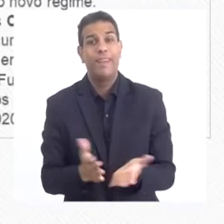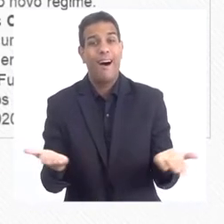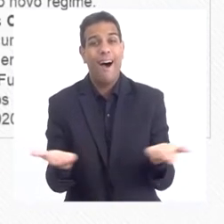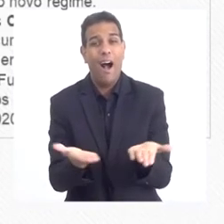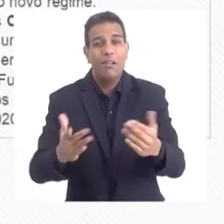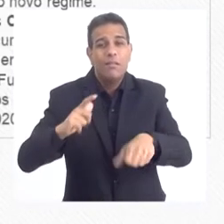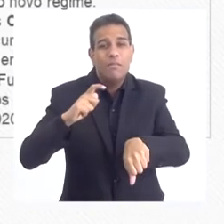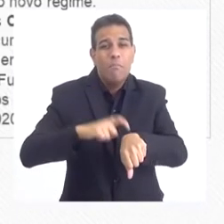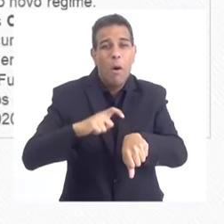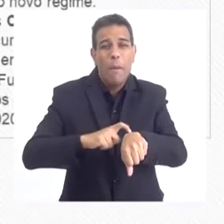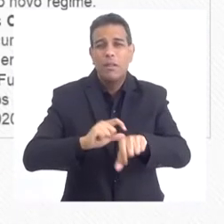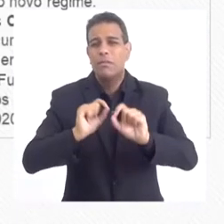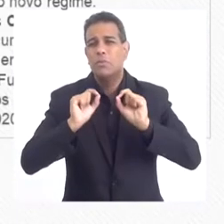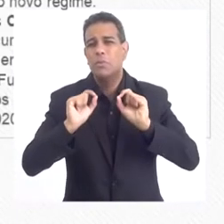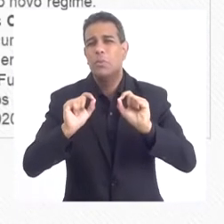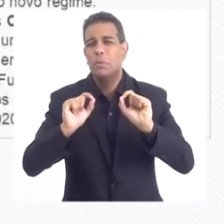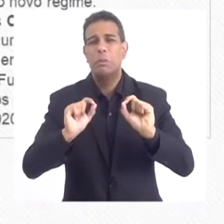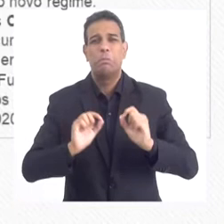termos